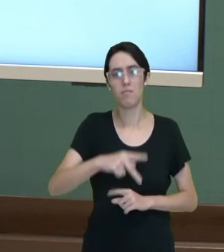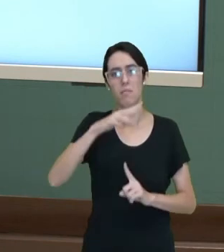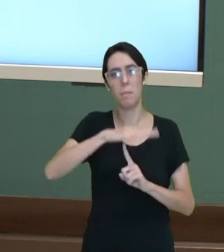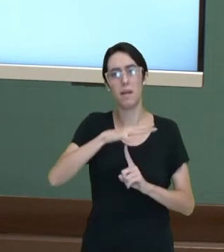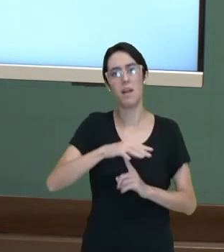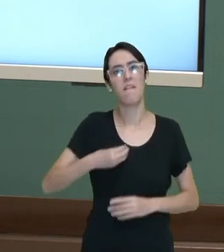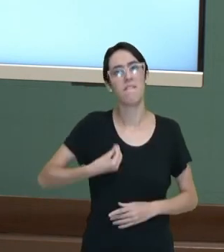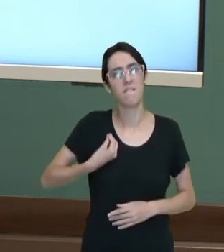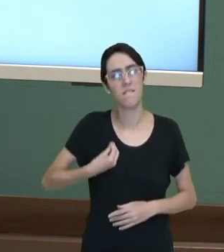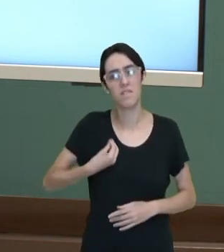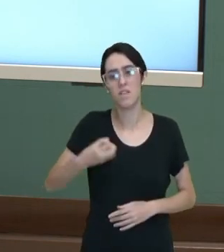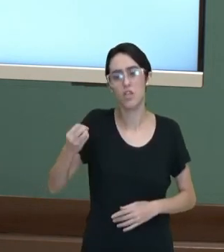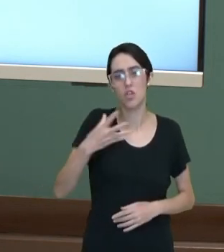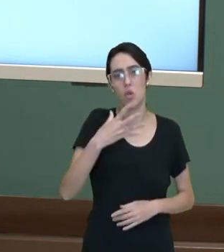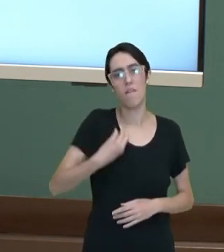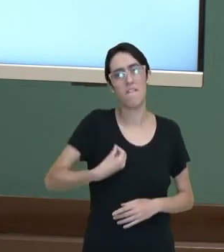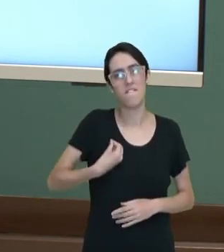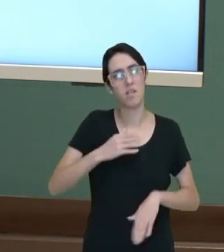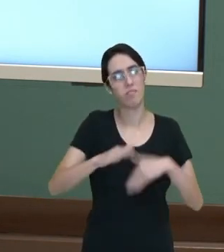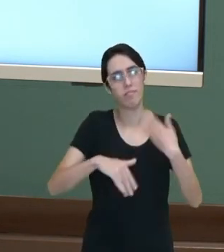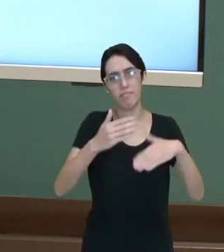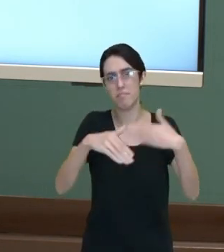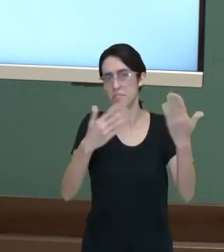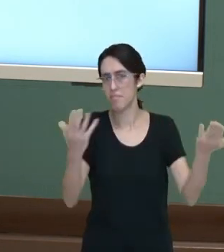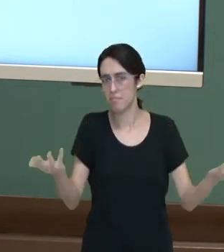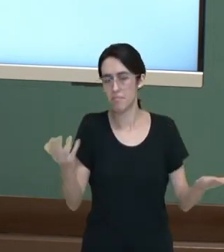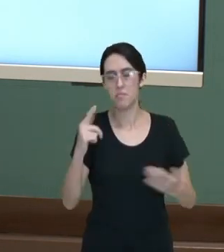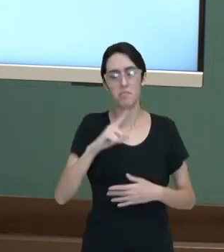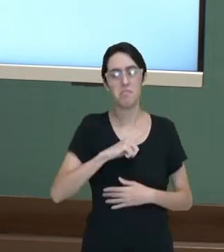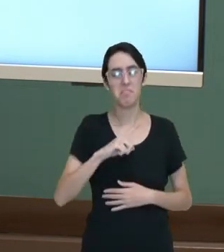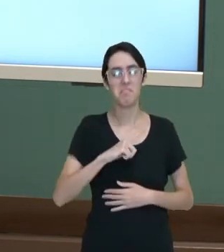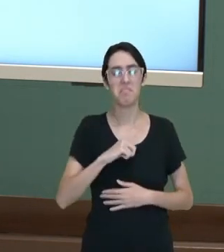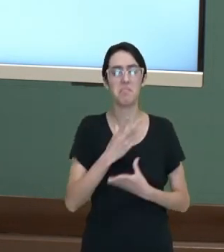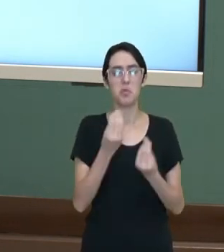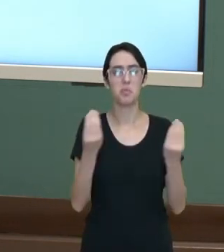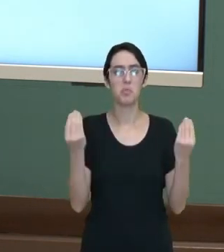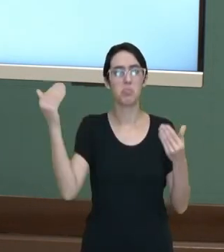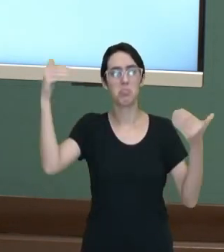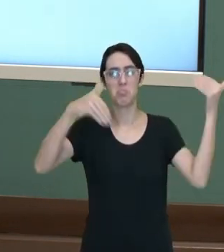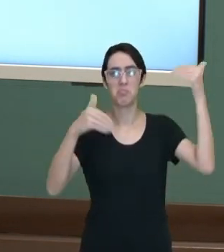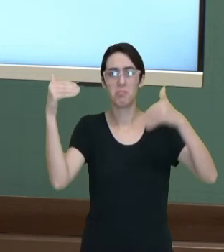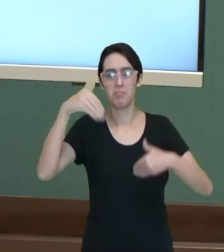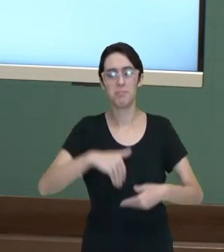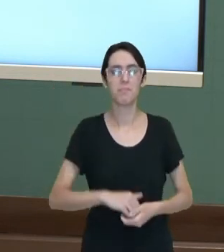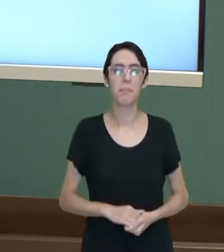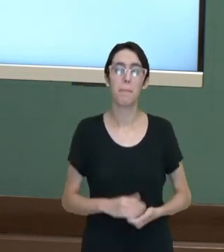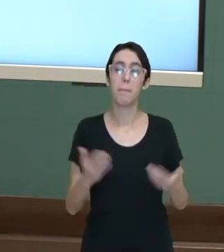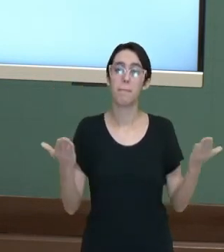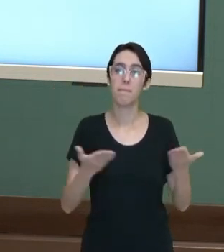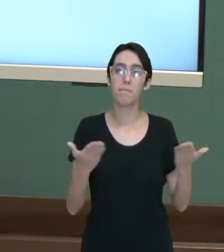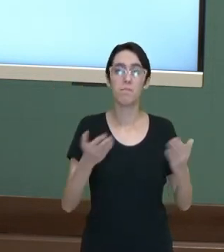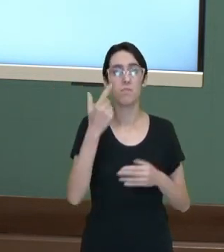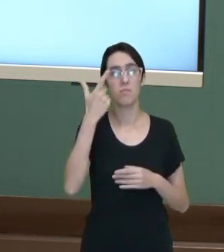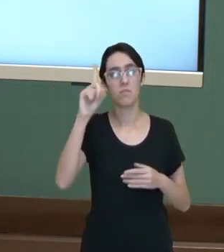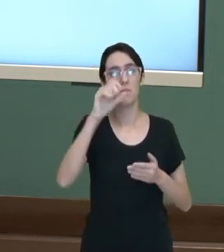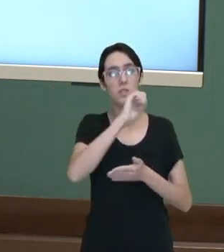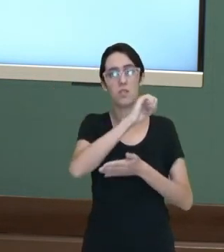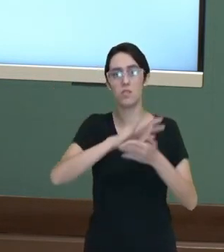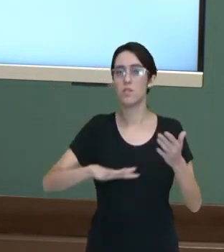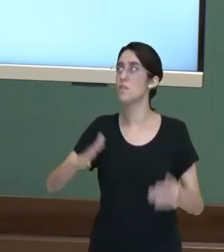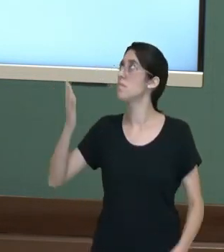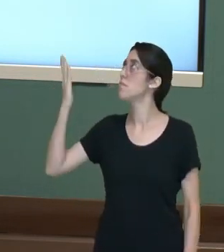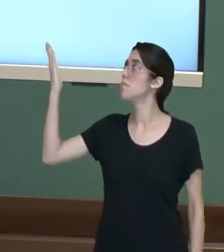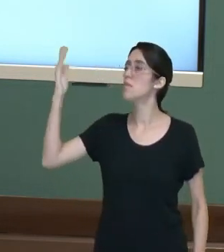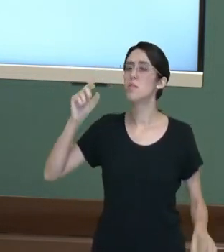para recomeçar as suas vidas aqui no estado do Paraná. Pessoal, olha uma atividade. Quais